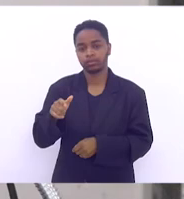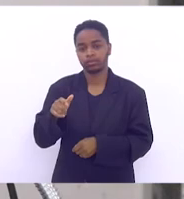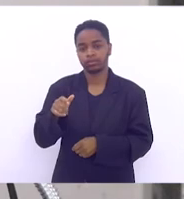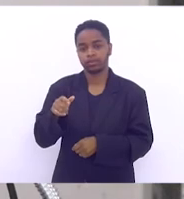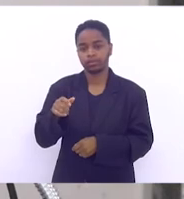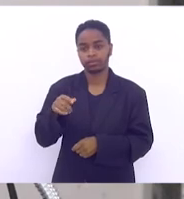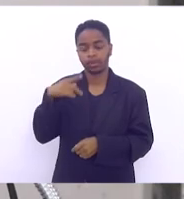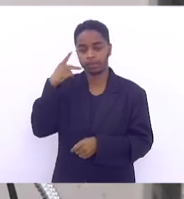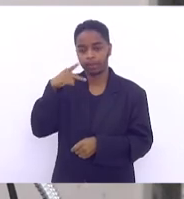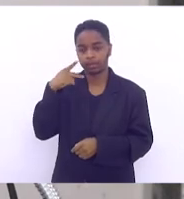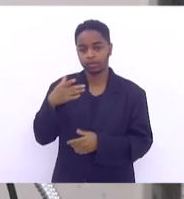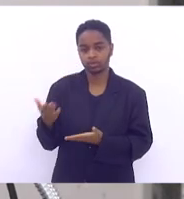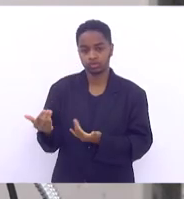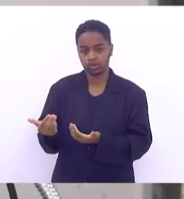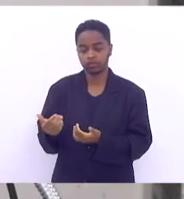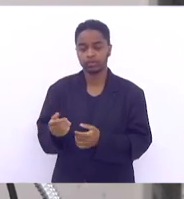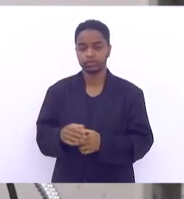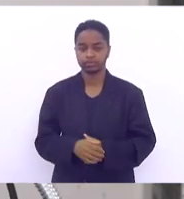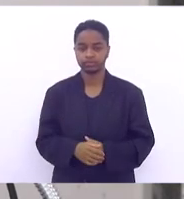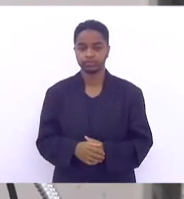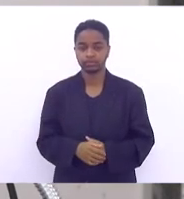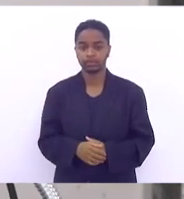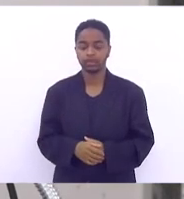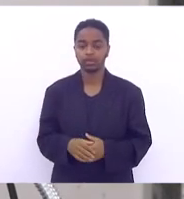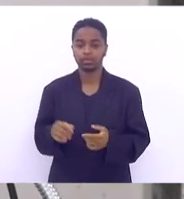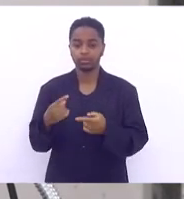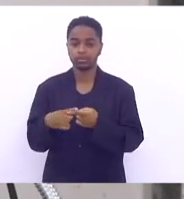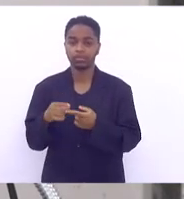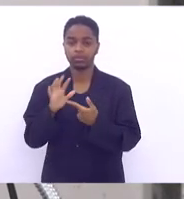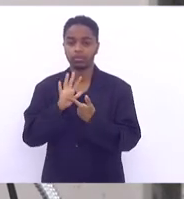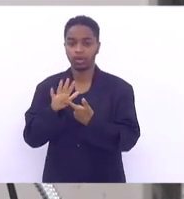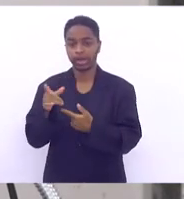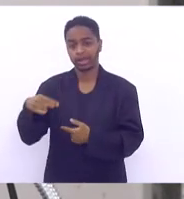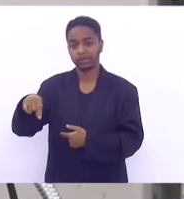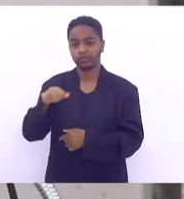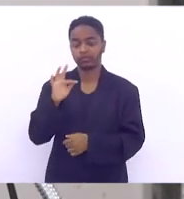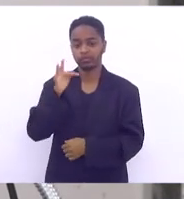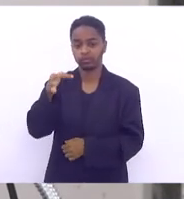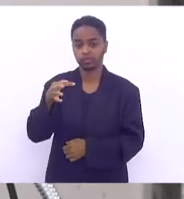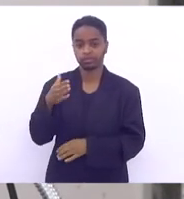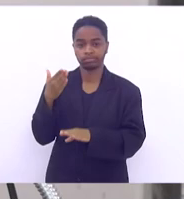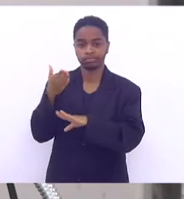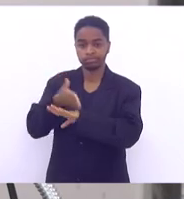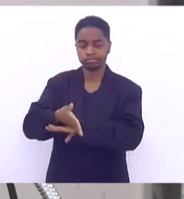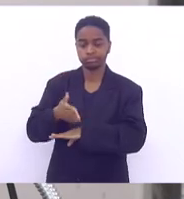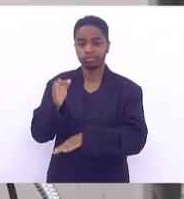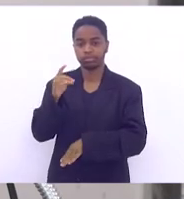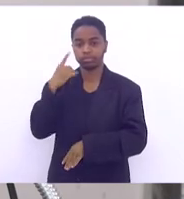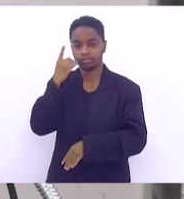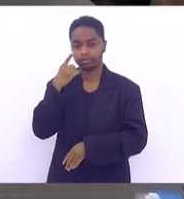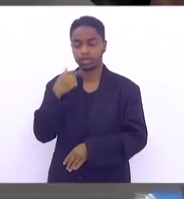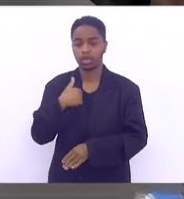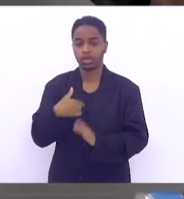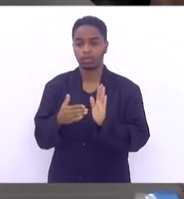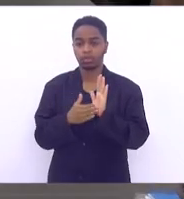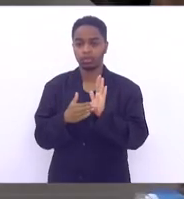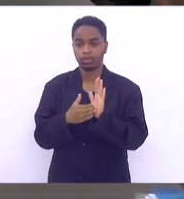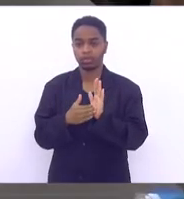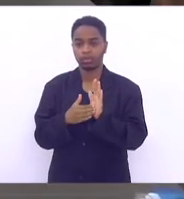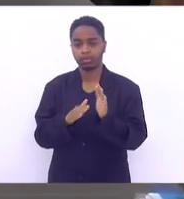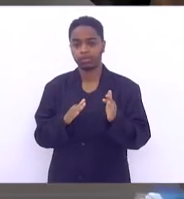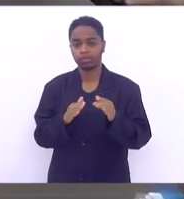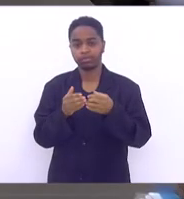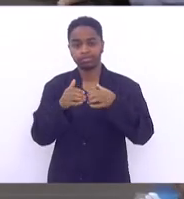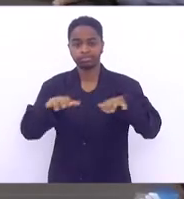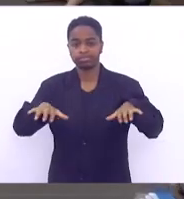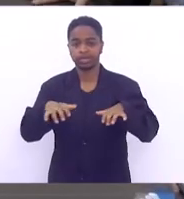para simular a sessão da Comissão de Constituição e Justiça para eles, que serão os futuros parlamentares. Eu já me proponho a abrir a divergência sobre